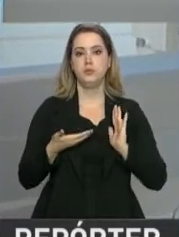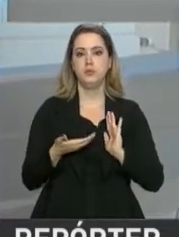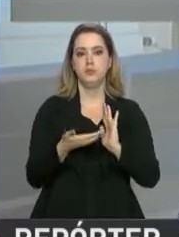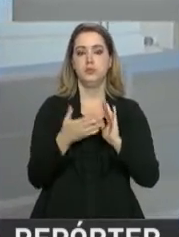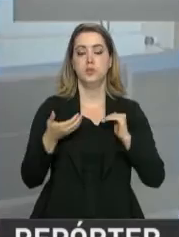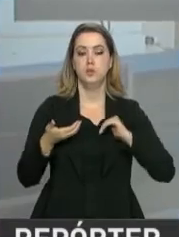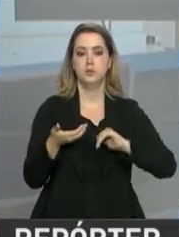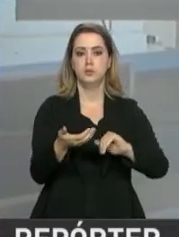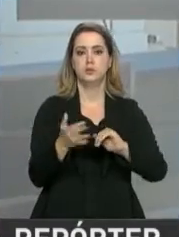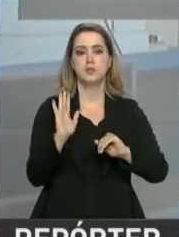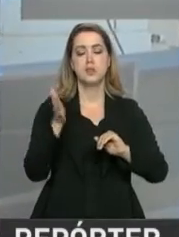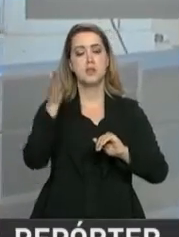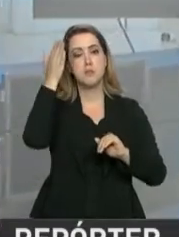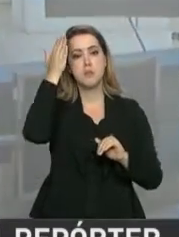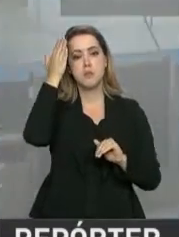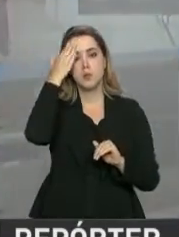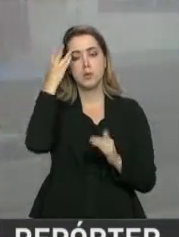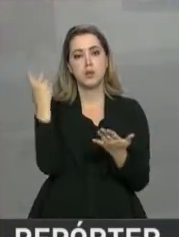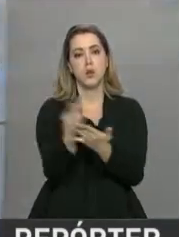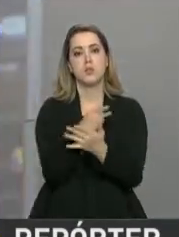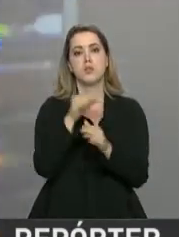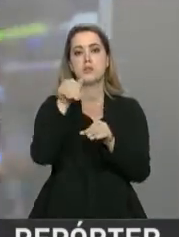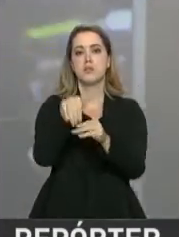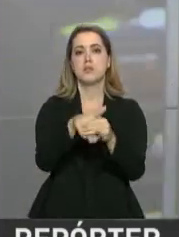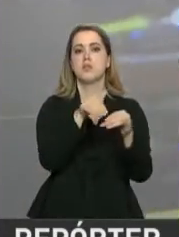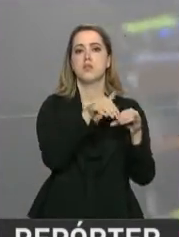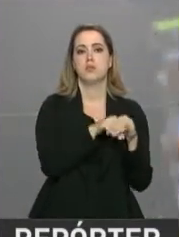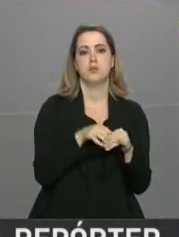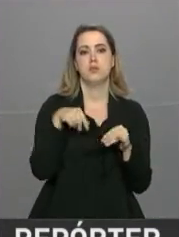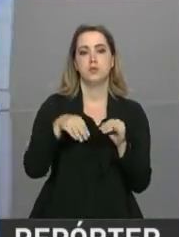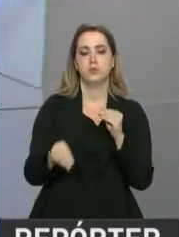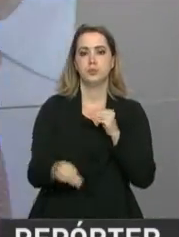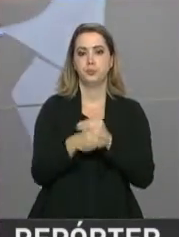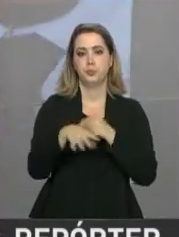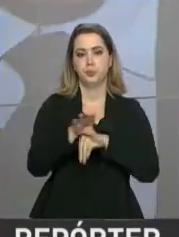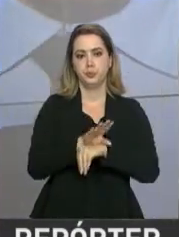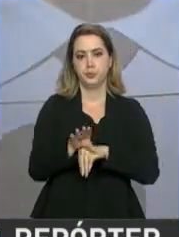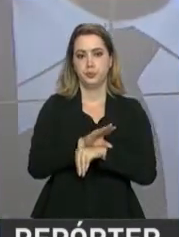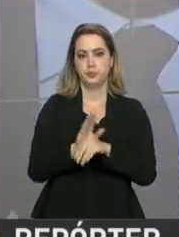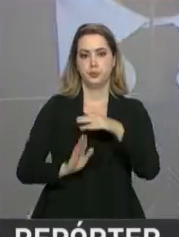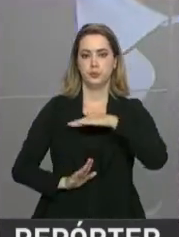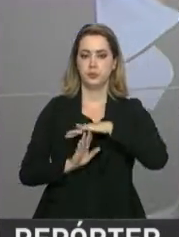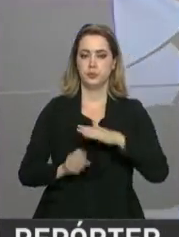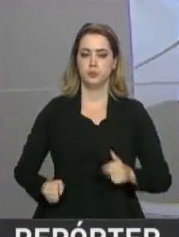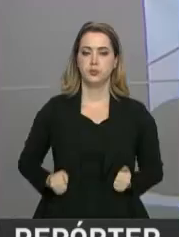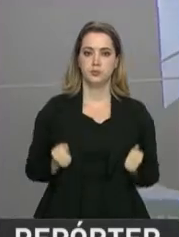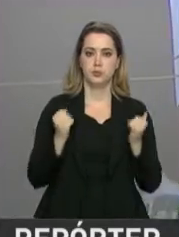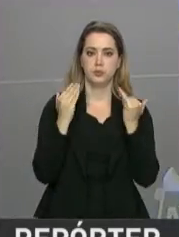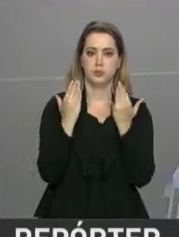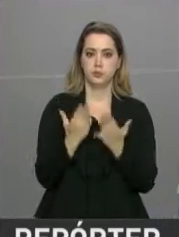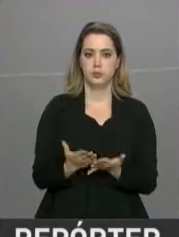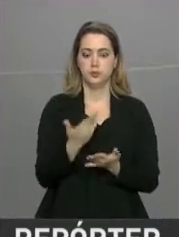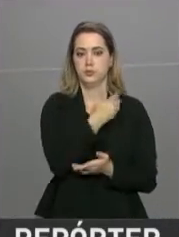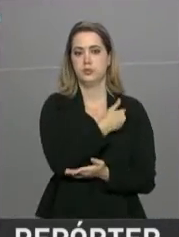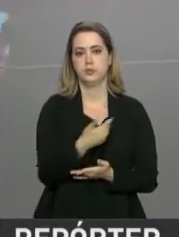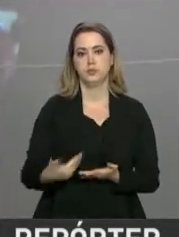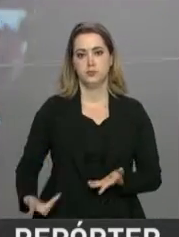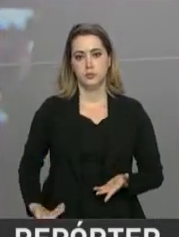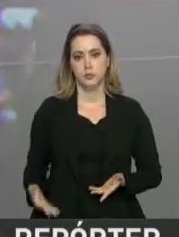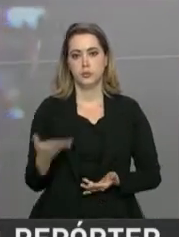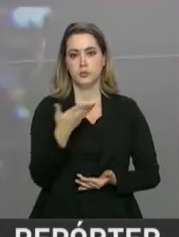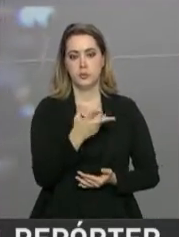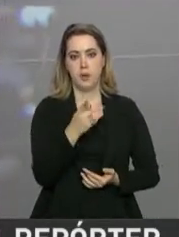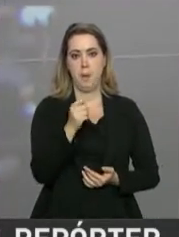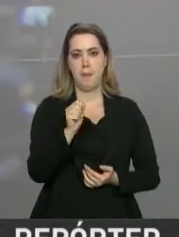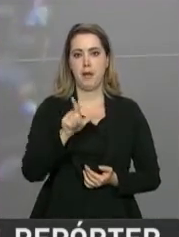Congresso Nacional saber como está a sessão de votação da proposta de emenda à Constituição que estabelece um teto para os gastos públicos. O Paulo Lassalvia está aqui